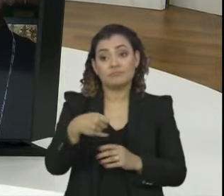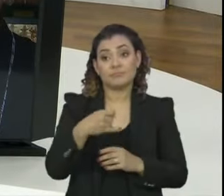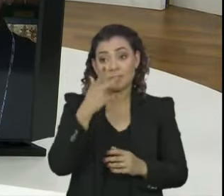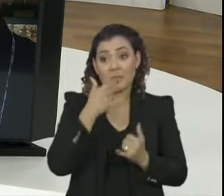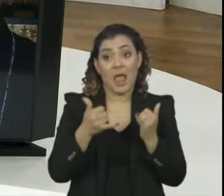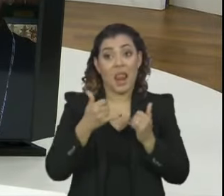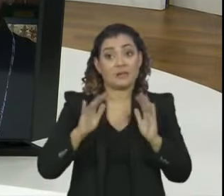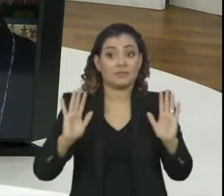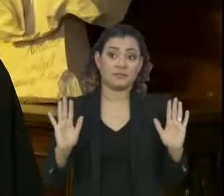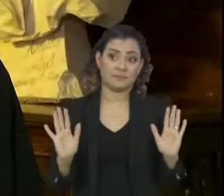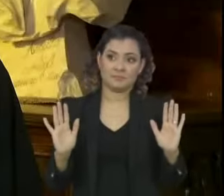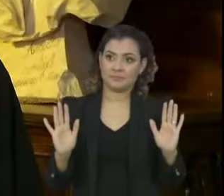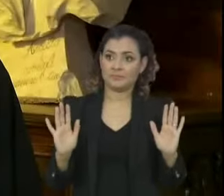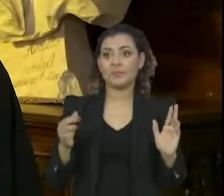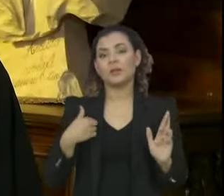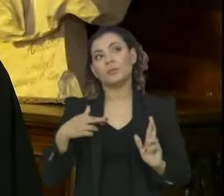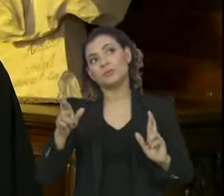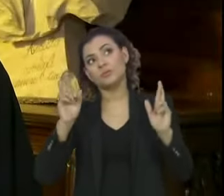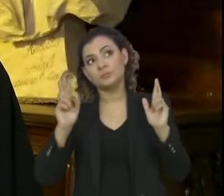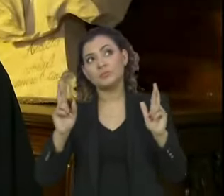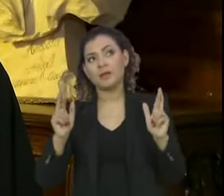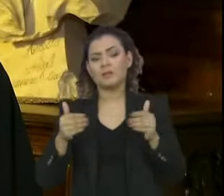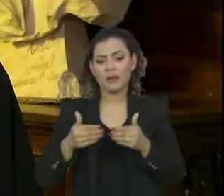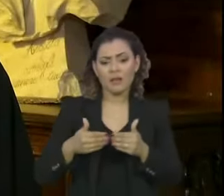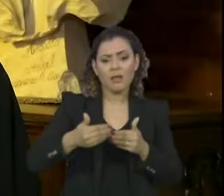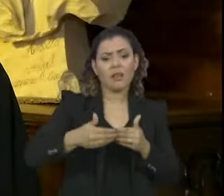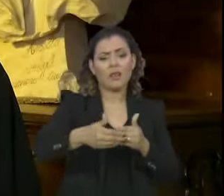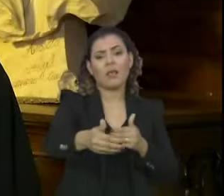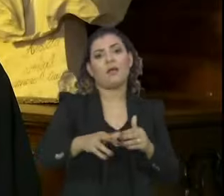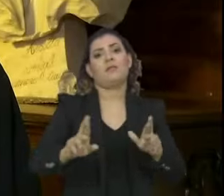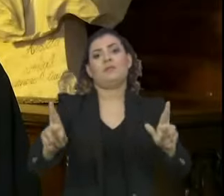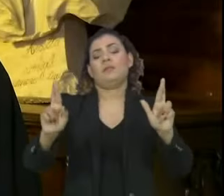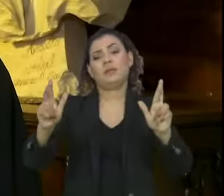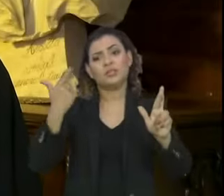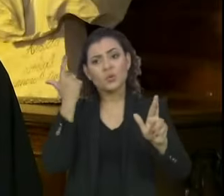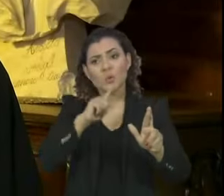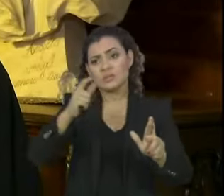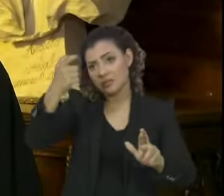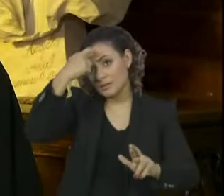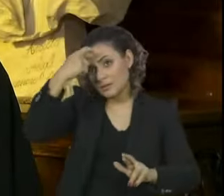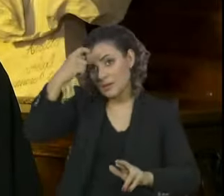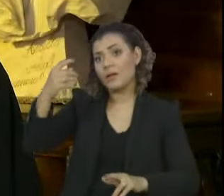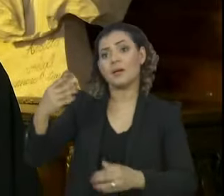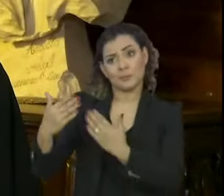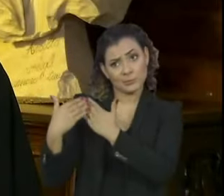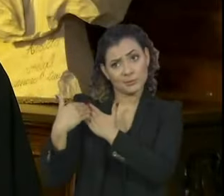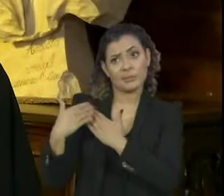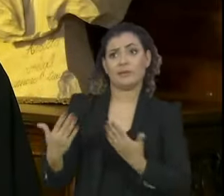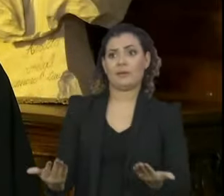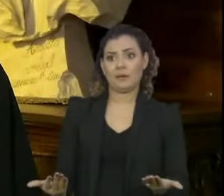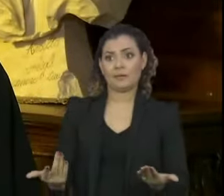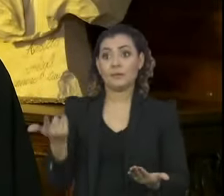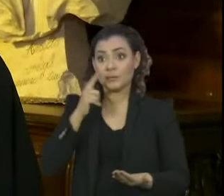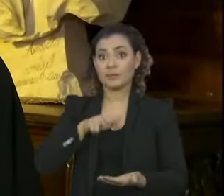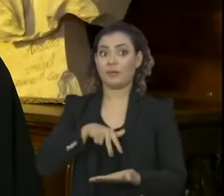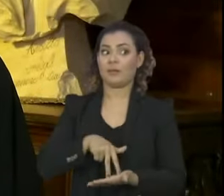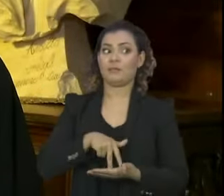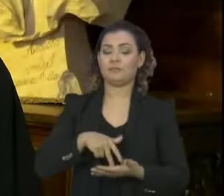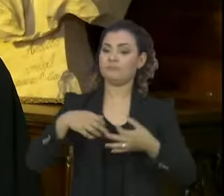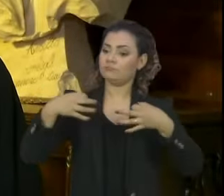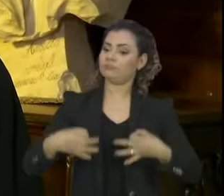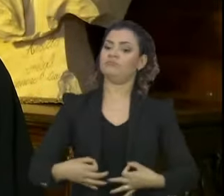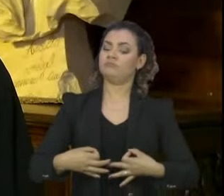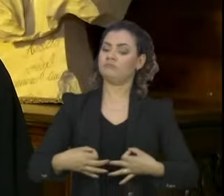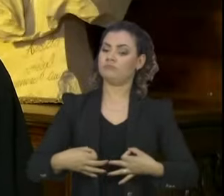sim Espero que bater lá Nós criamos um pouco mais de juízo e coloquei nos pés no chão